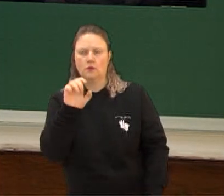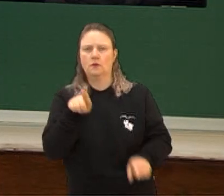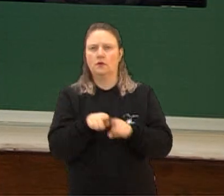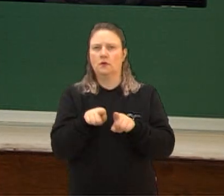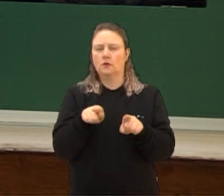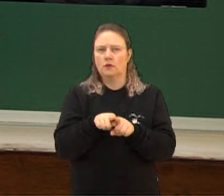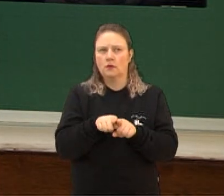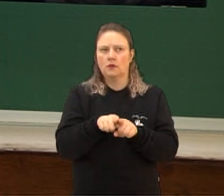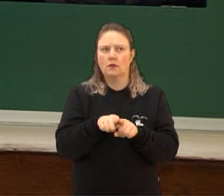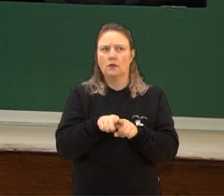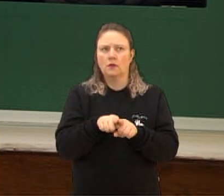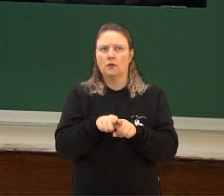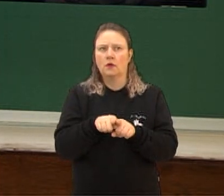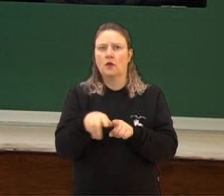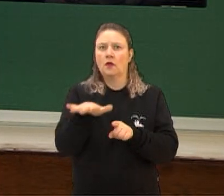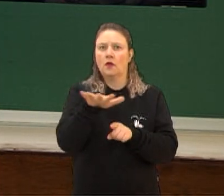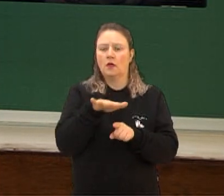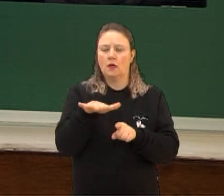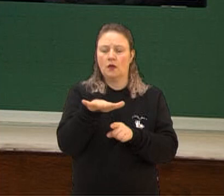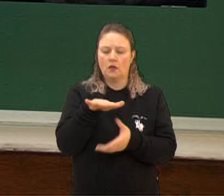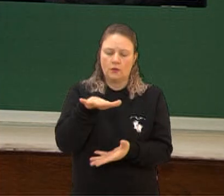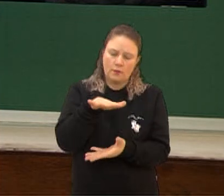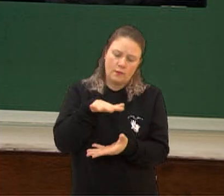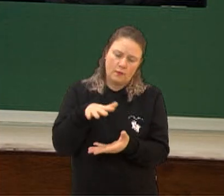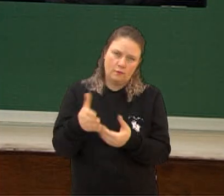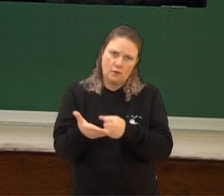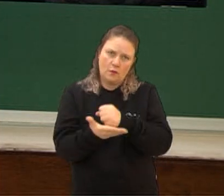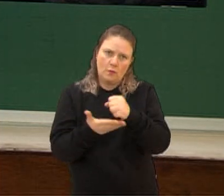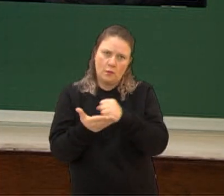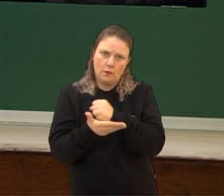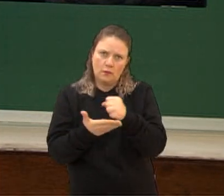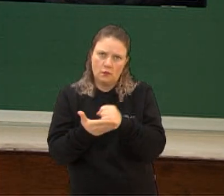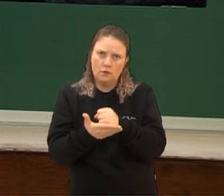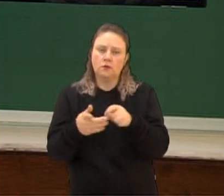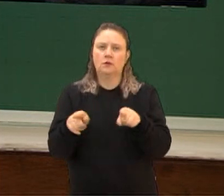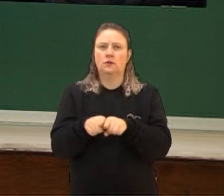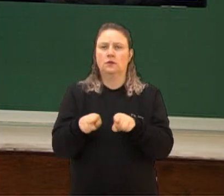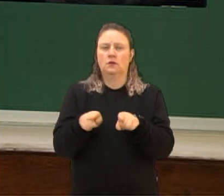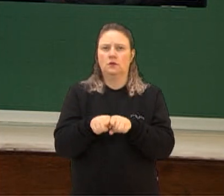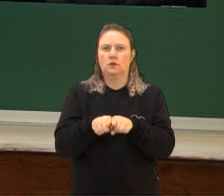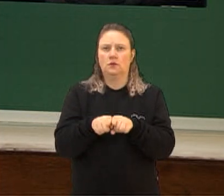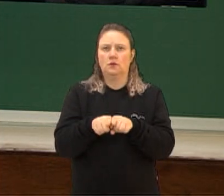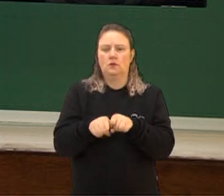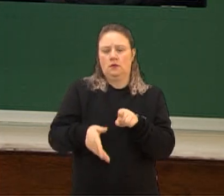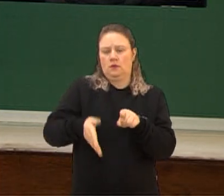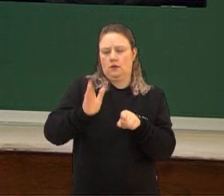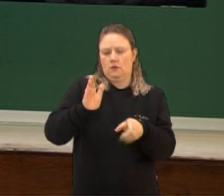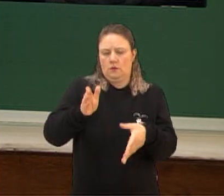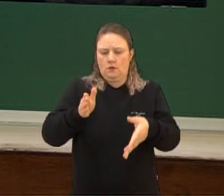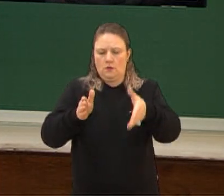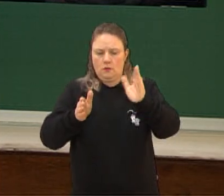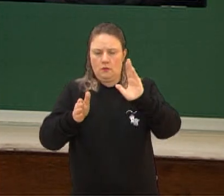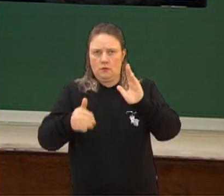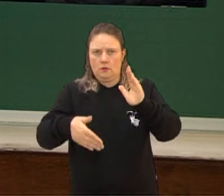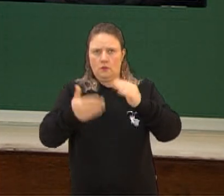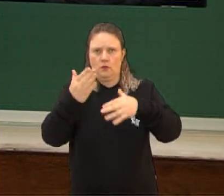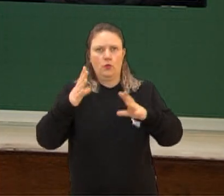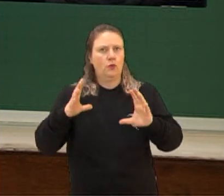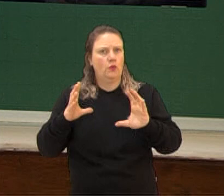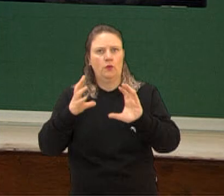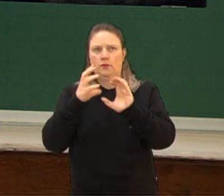é formada pela área das bases e a área das superfícies laterais. Tudo isso